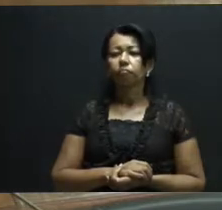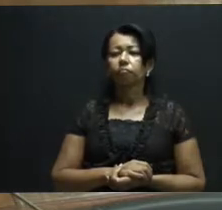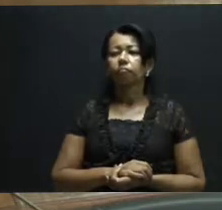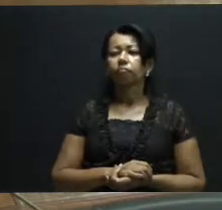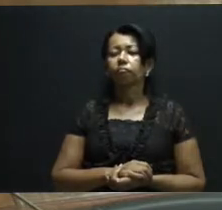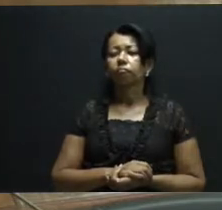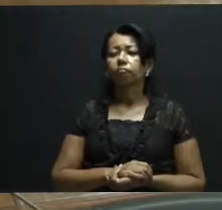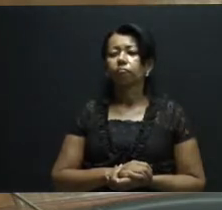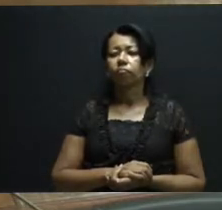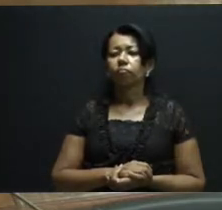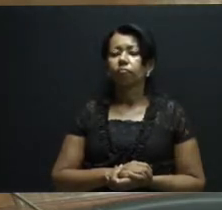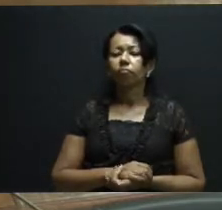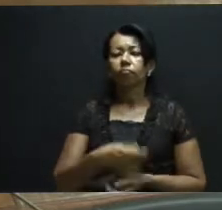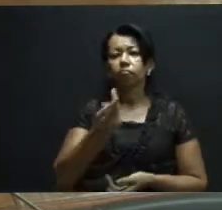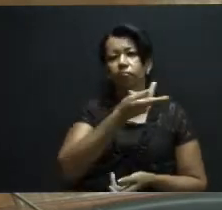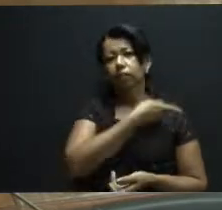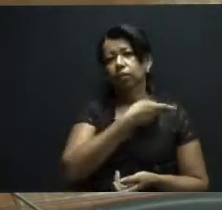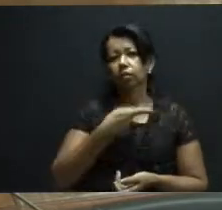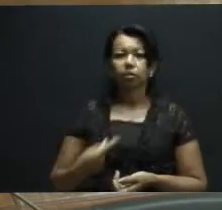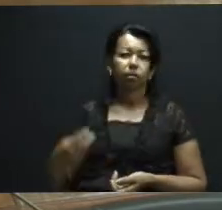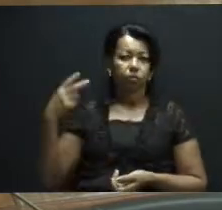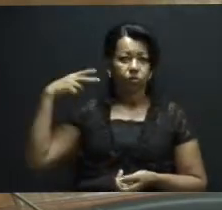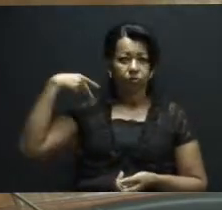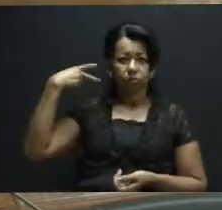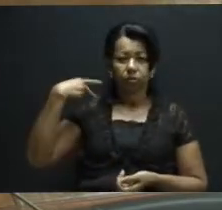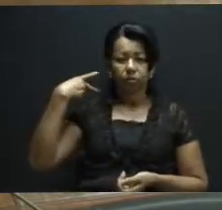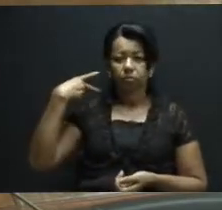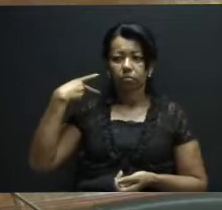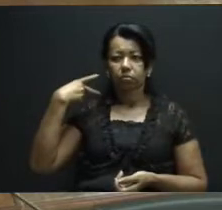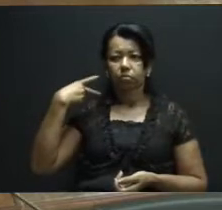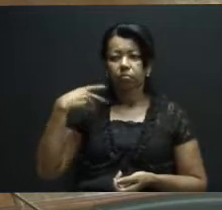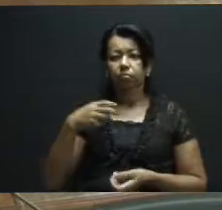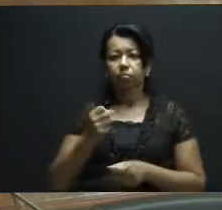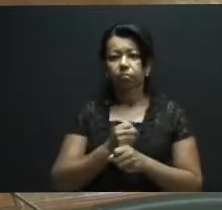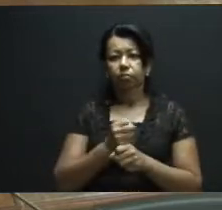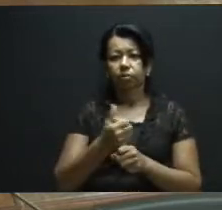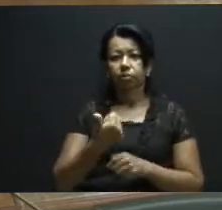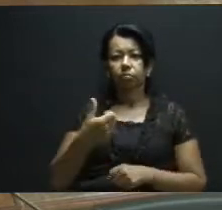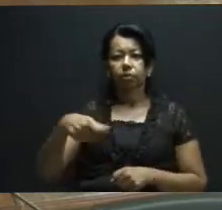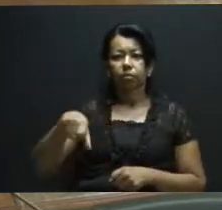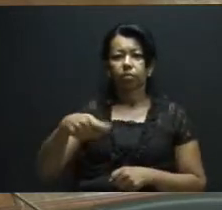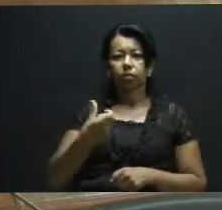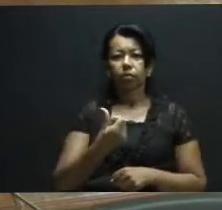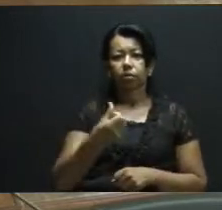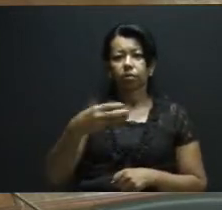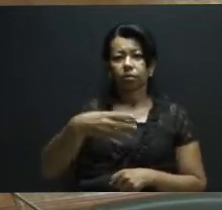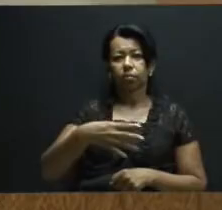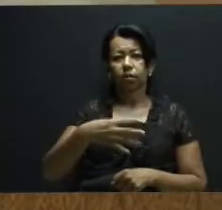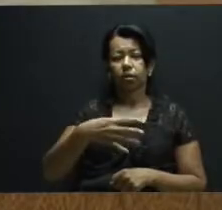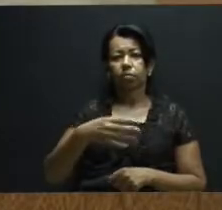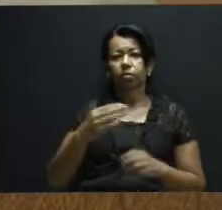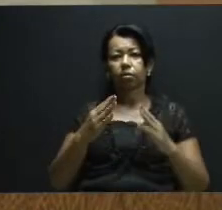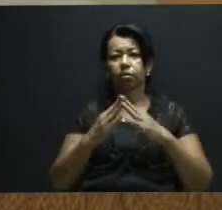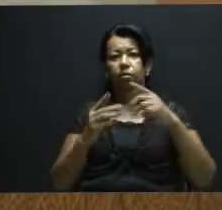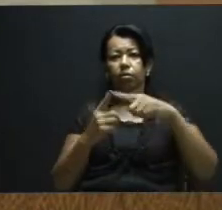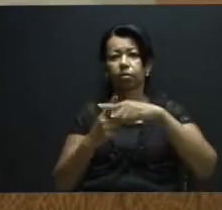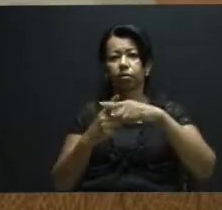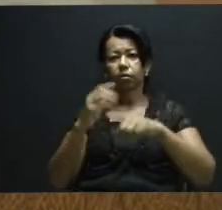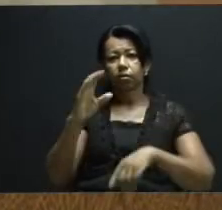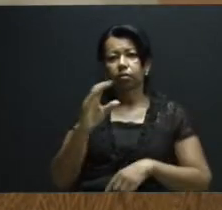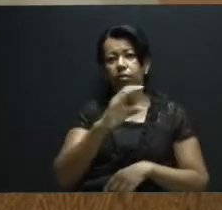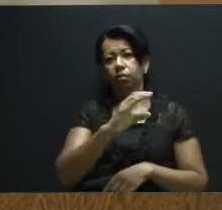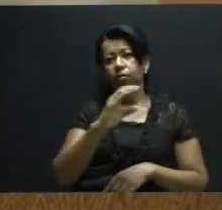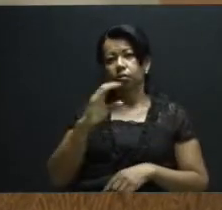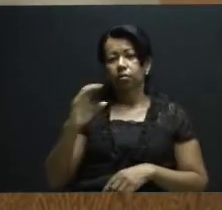senhor presidente e nobres pares em 1964 a igreja católica apostólica